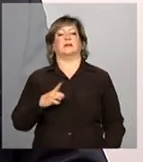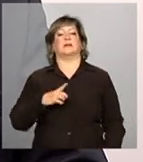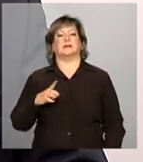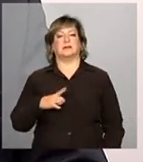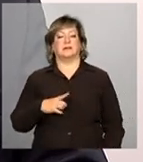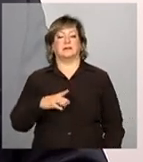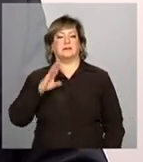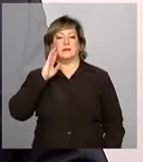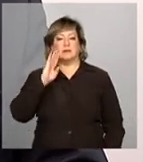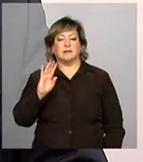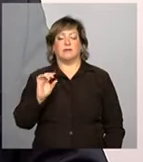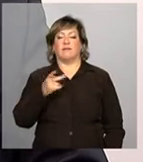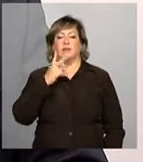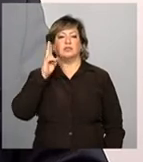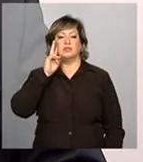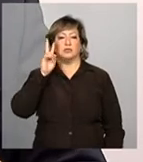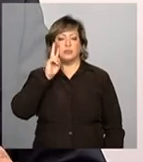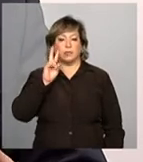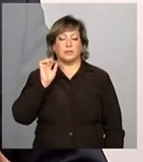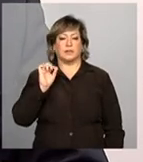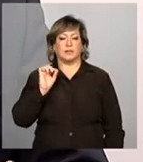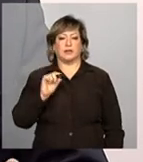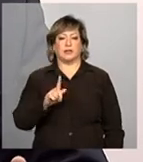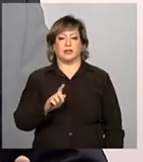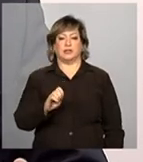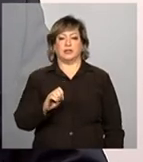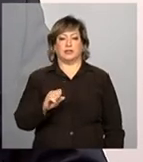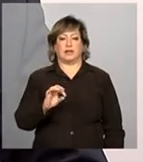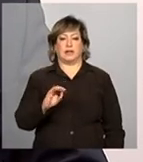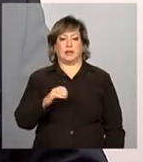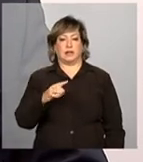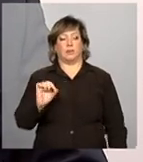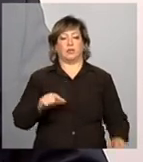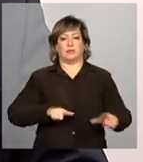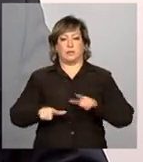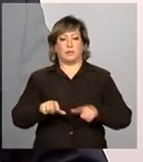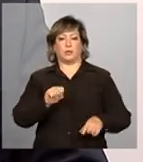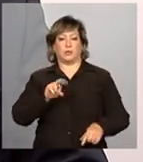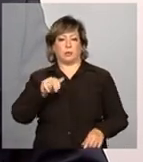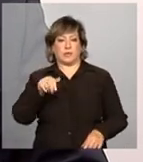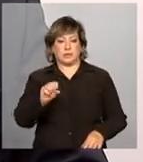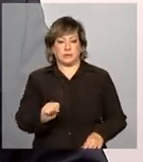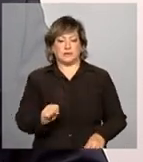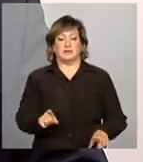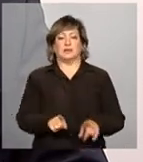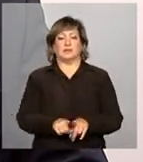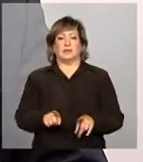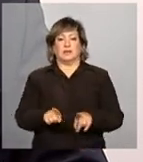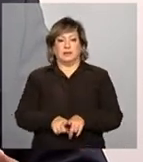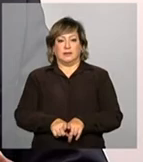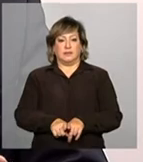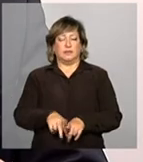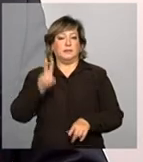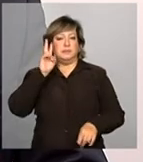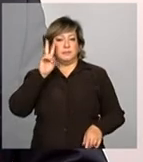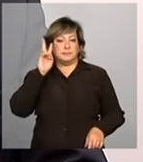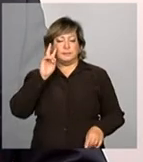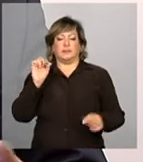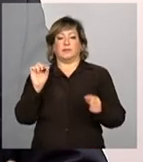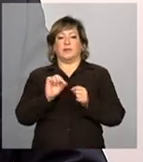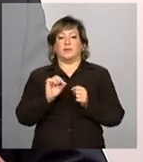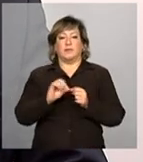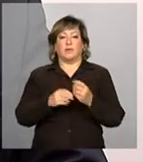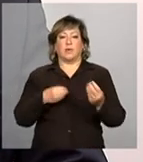especificamente da gestão do suas ela vem tratando da elaboração